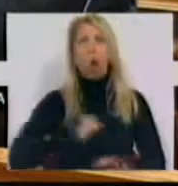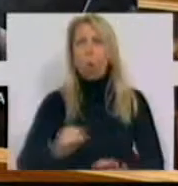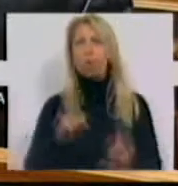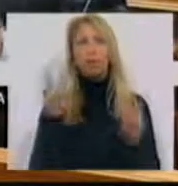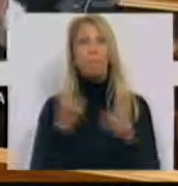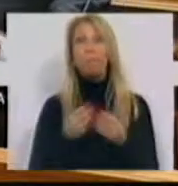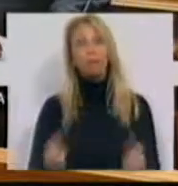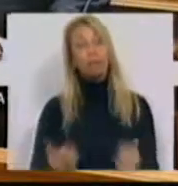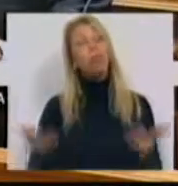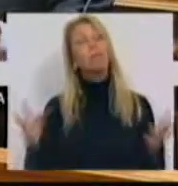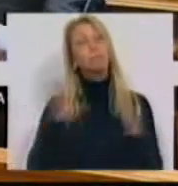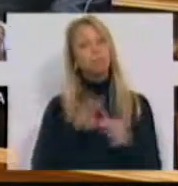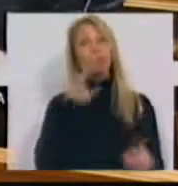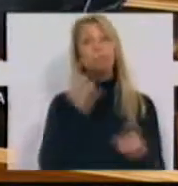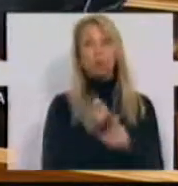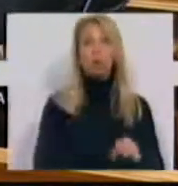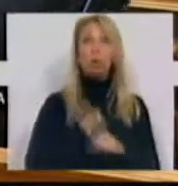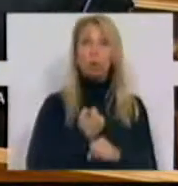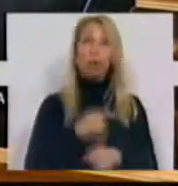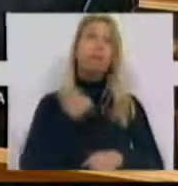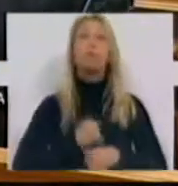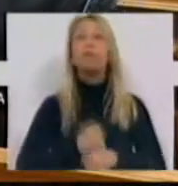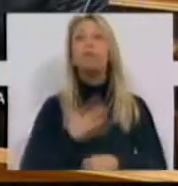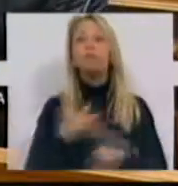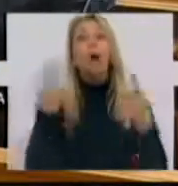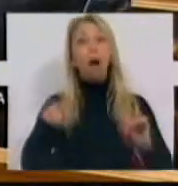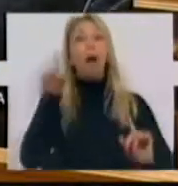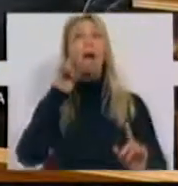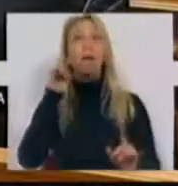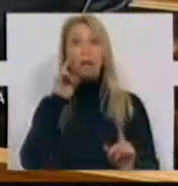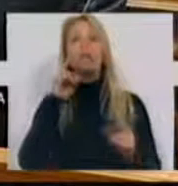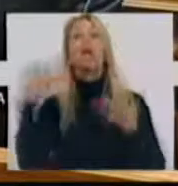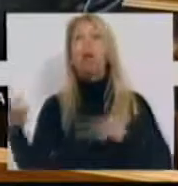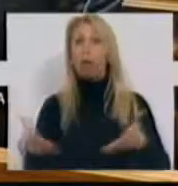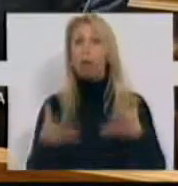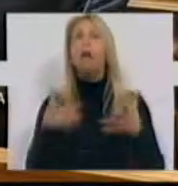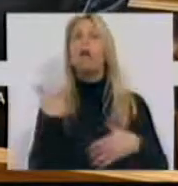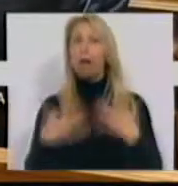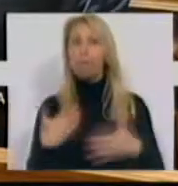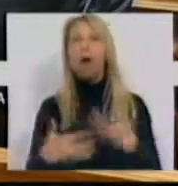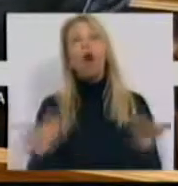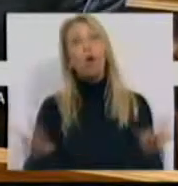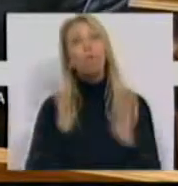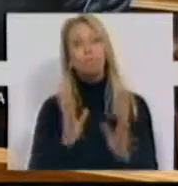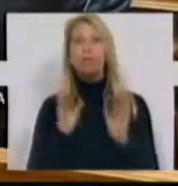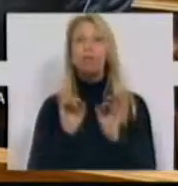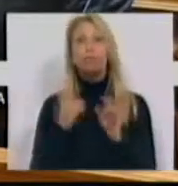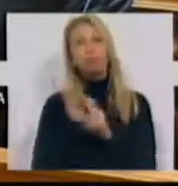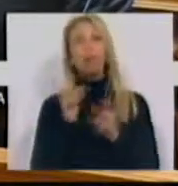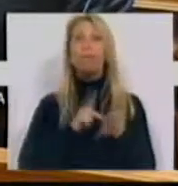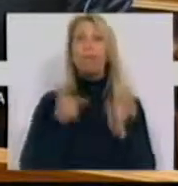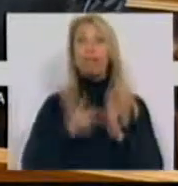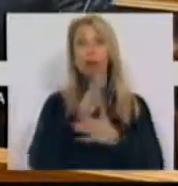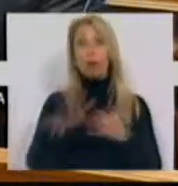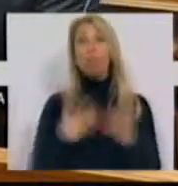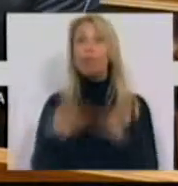que à partida, no que diz respeito à regulação do trabalho e das profissões, há uma garantia de caminharmos, temos agora de cuidar do pormenor técnico desta proposta de lei